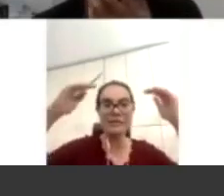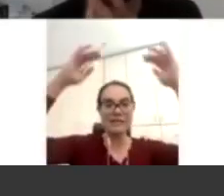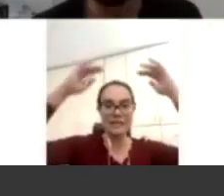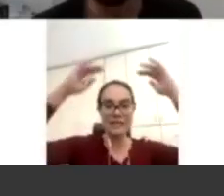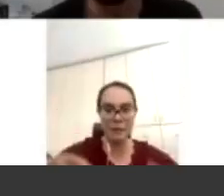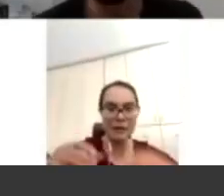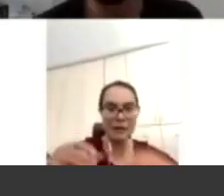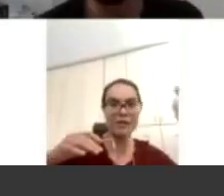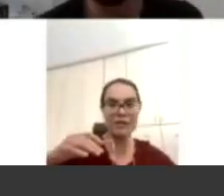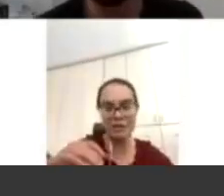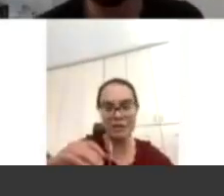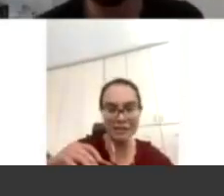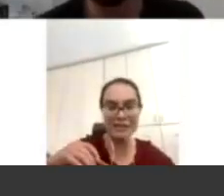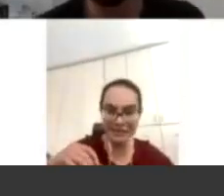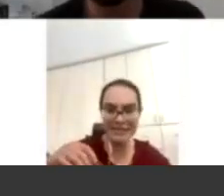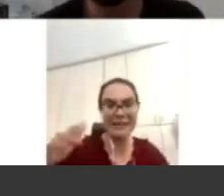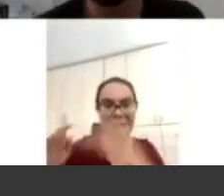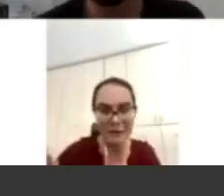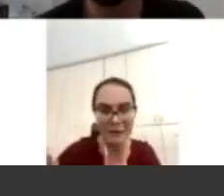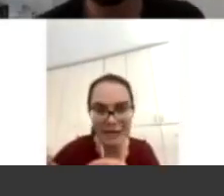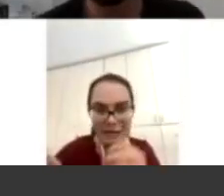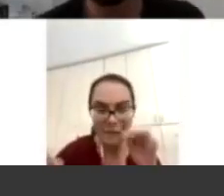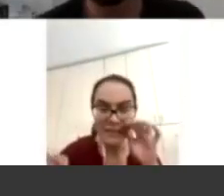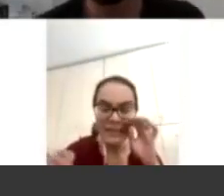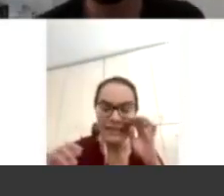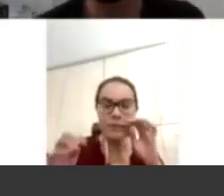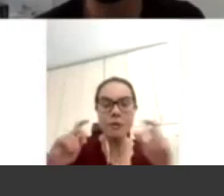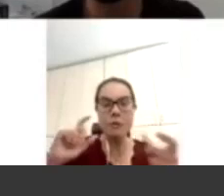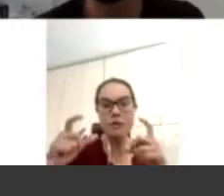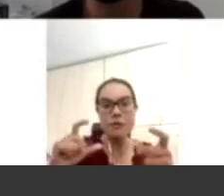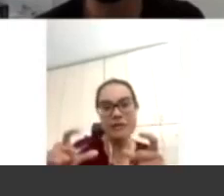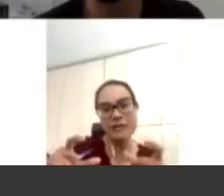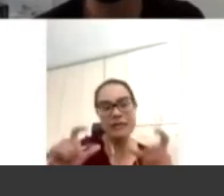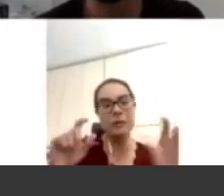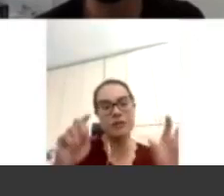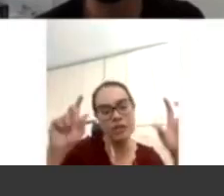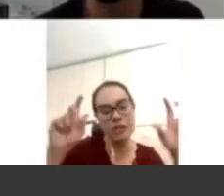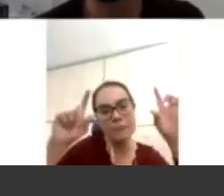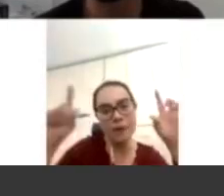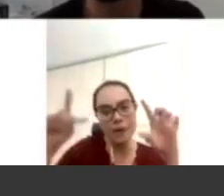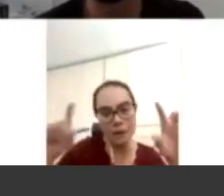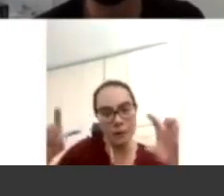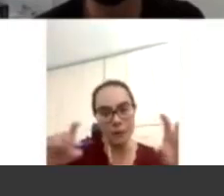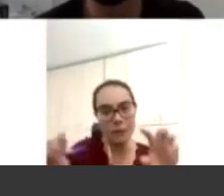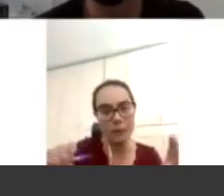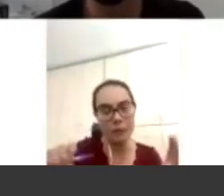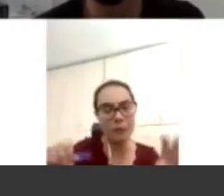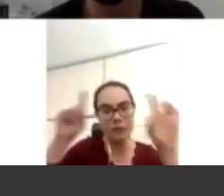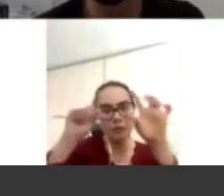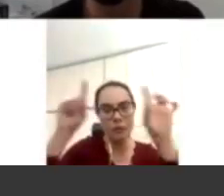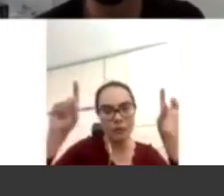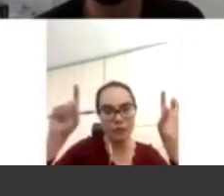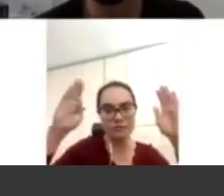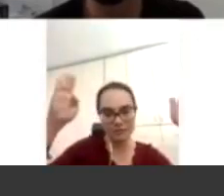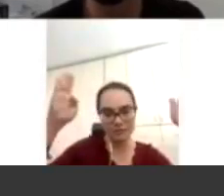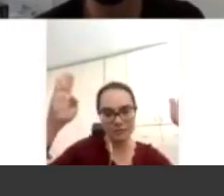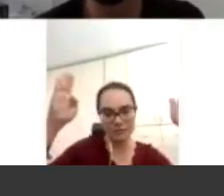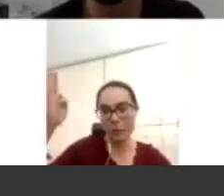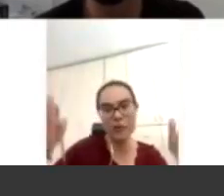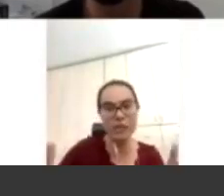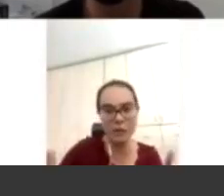sempre vai começar de cima para baixo, da esquerda para a direita. São algumas coisinhas que, quando a gente elabora